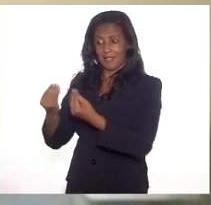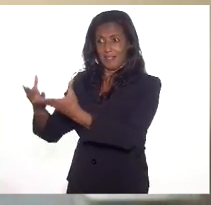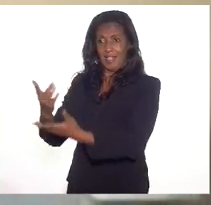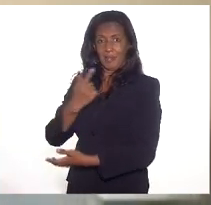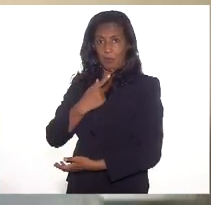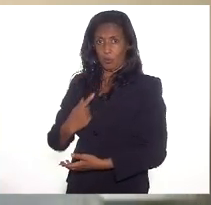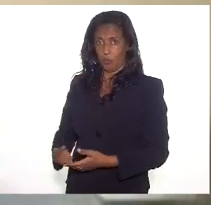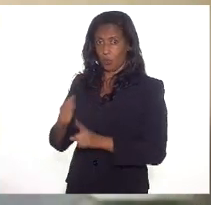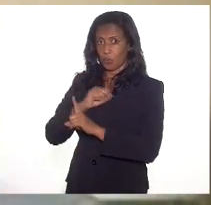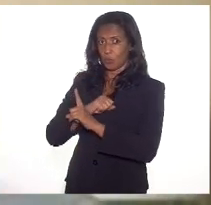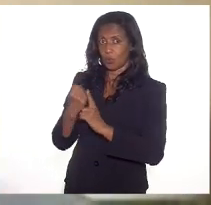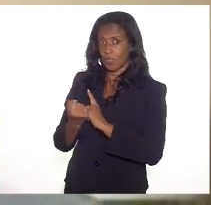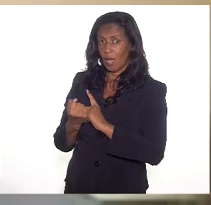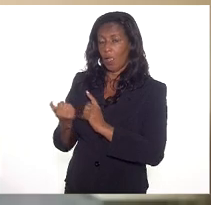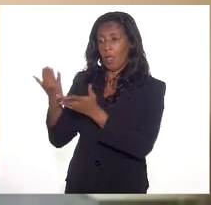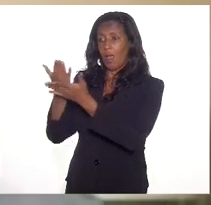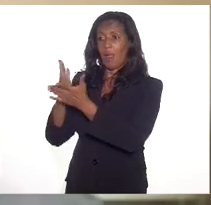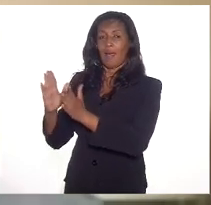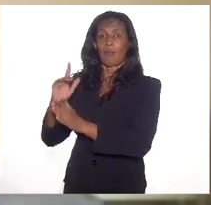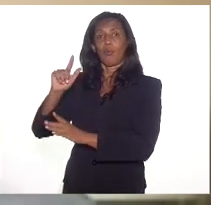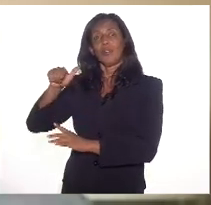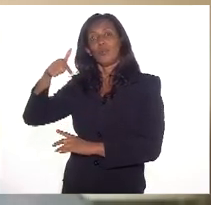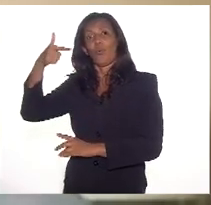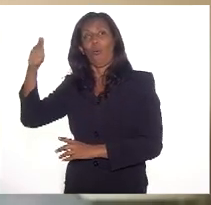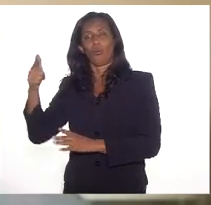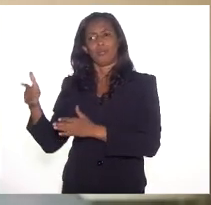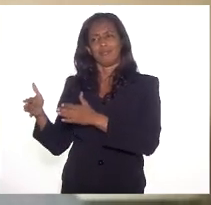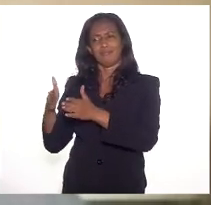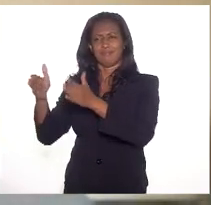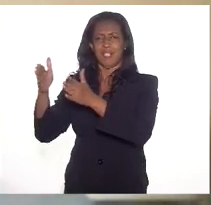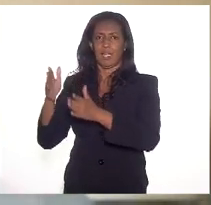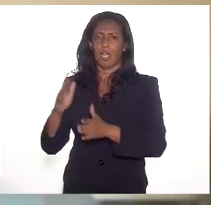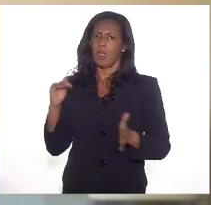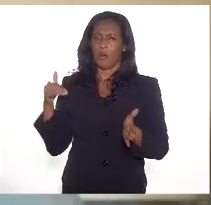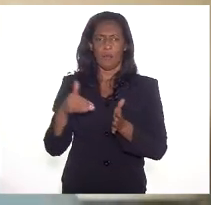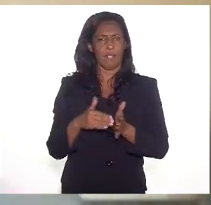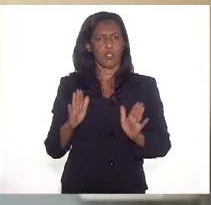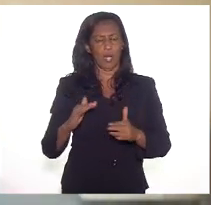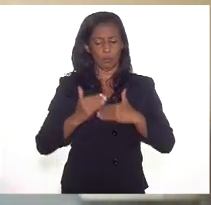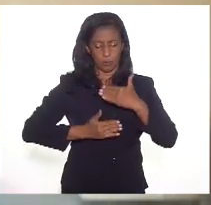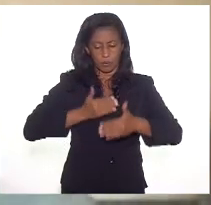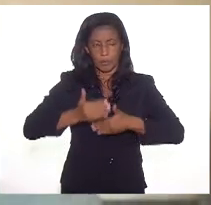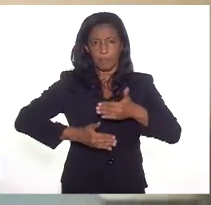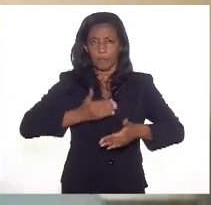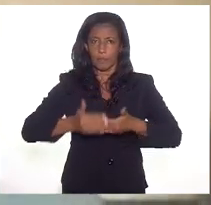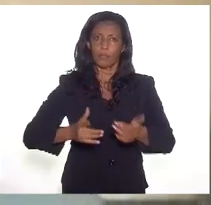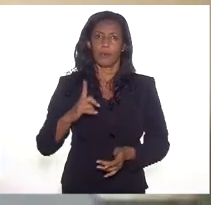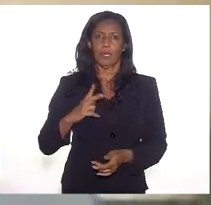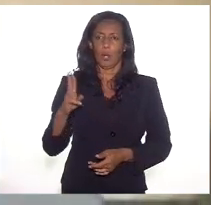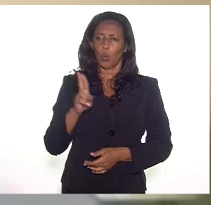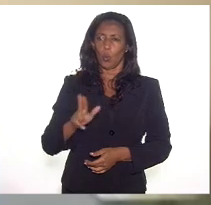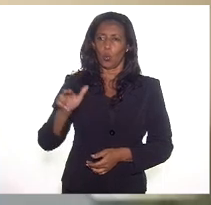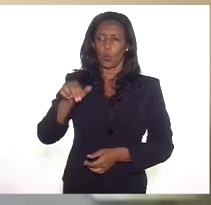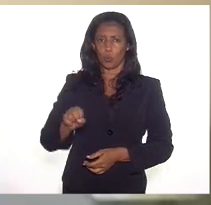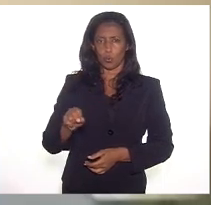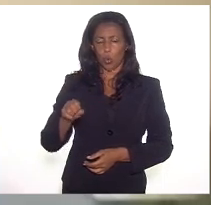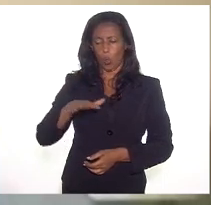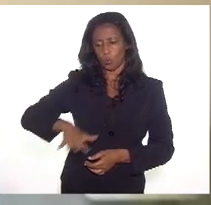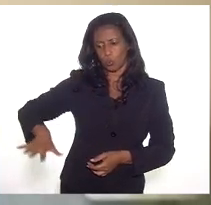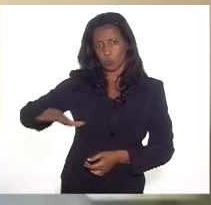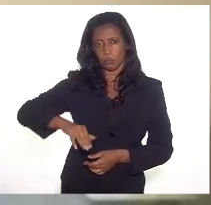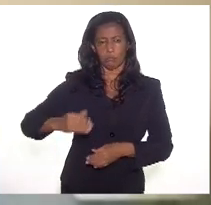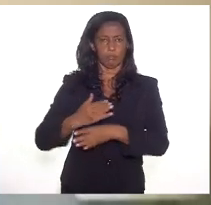interesse social acabou tendo outra destinação. Isso não é uma coisa imediata, é um processo que tem a ver com o uso do solo na cidade.